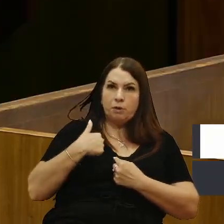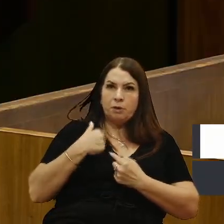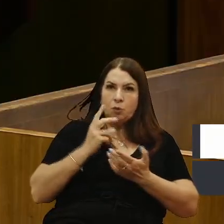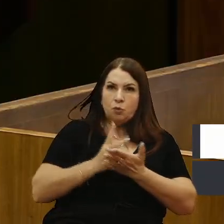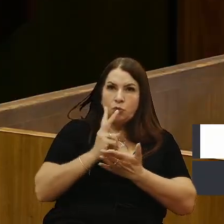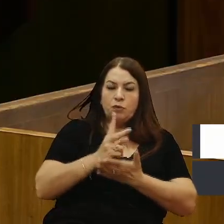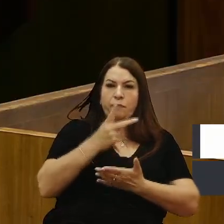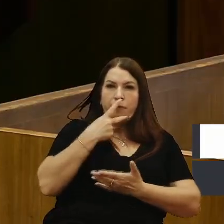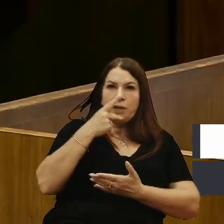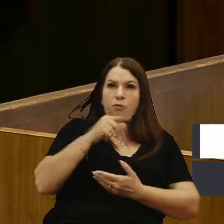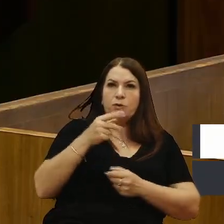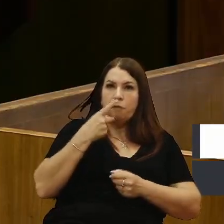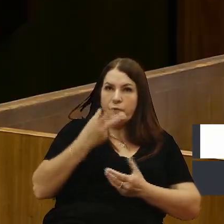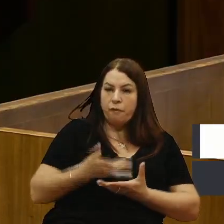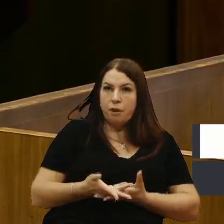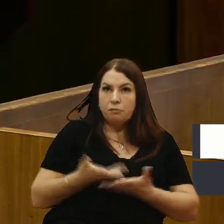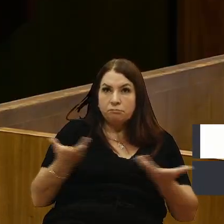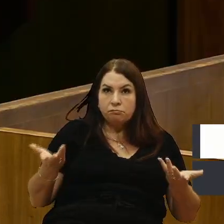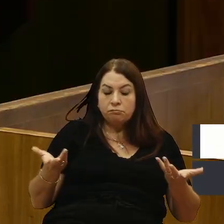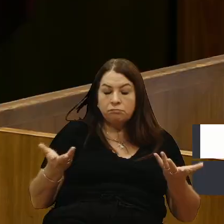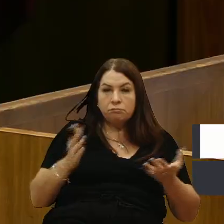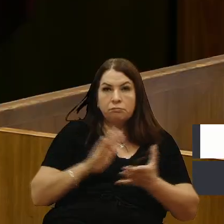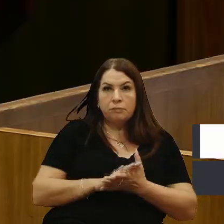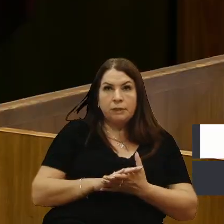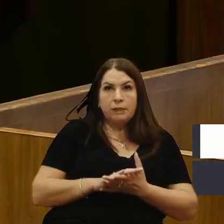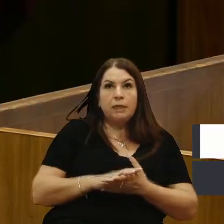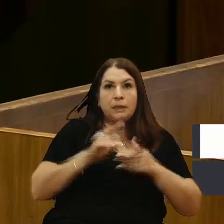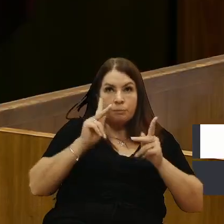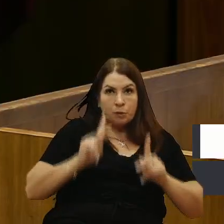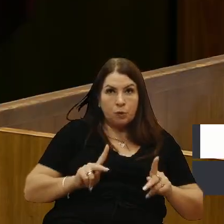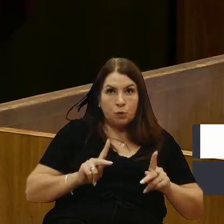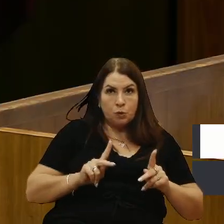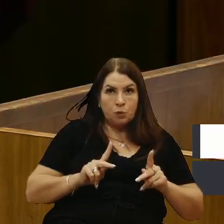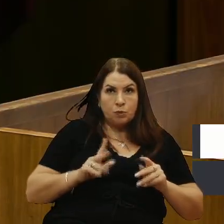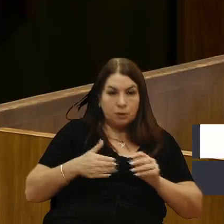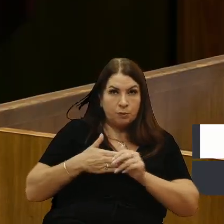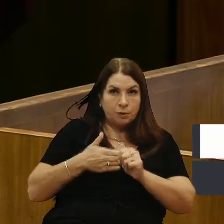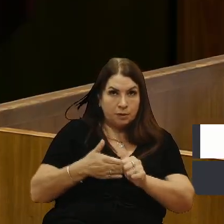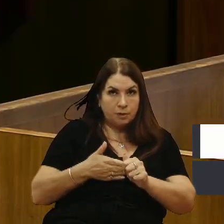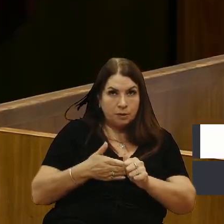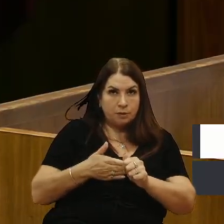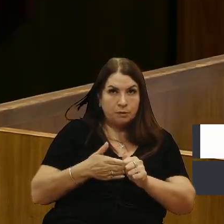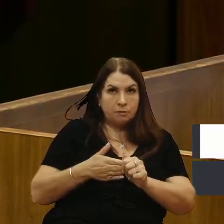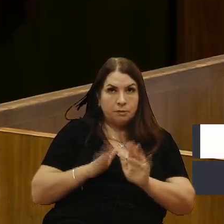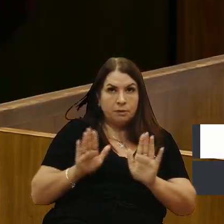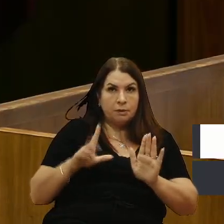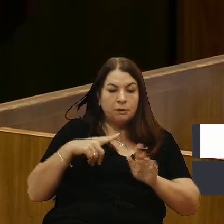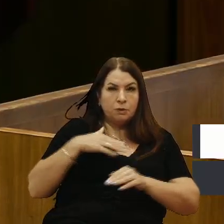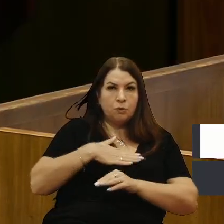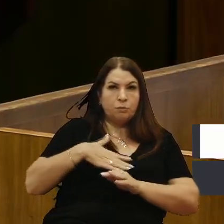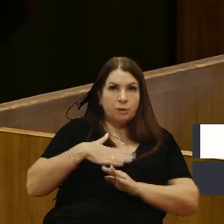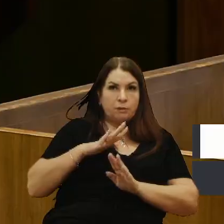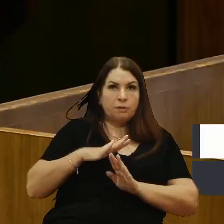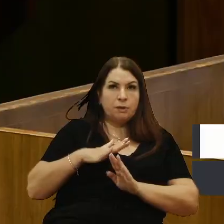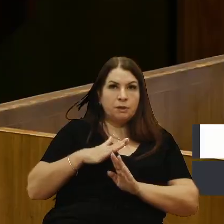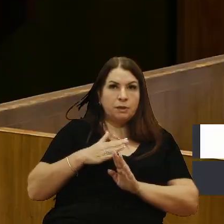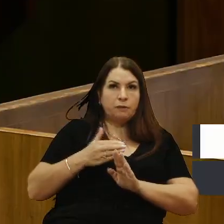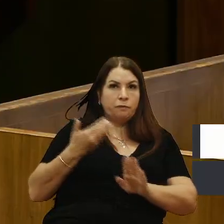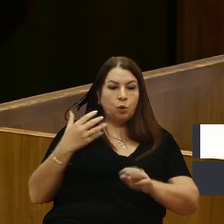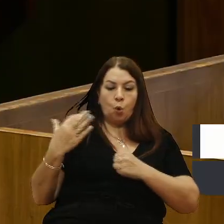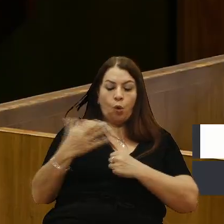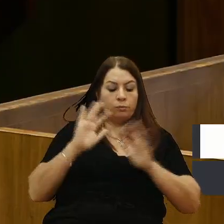continuar falando aquilo que eu falo. Olha, aquelas que a seguem, tenho prazer que fiquem contra